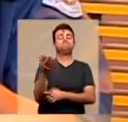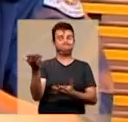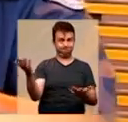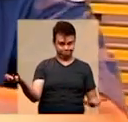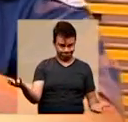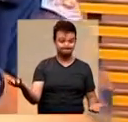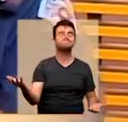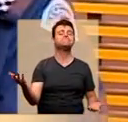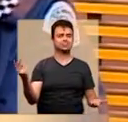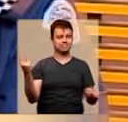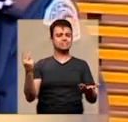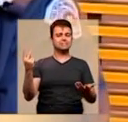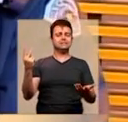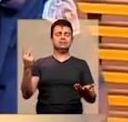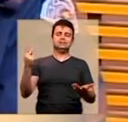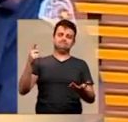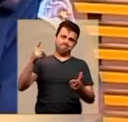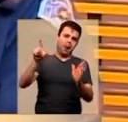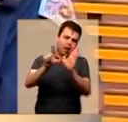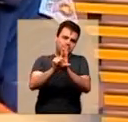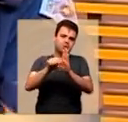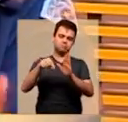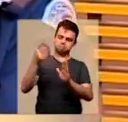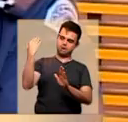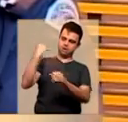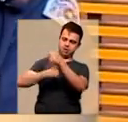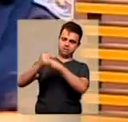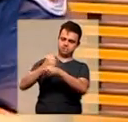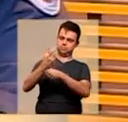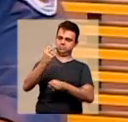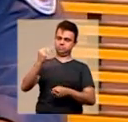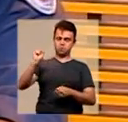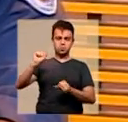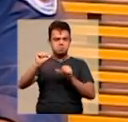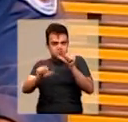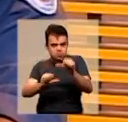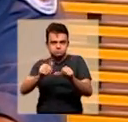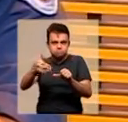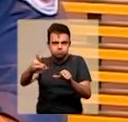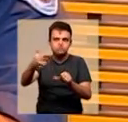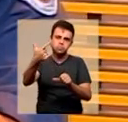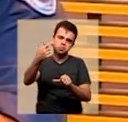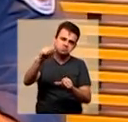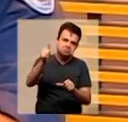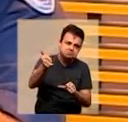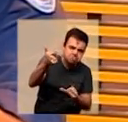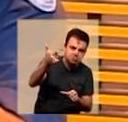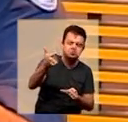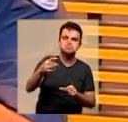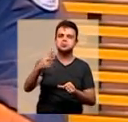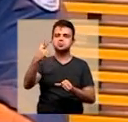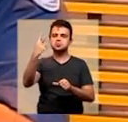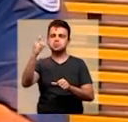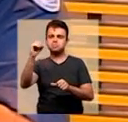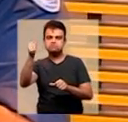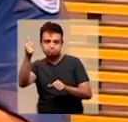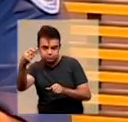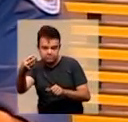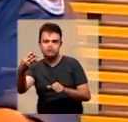a legislação ela foi alterada novamente, né? Então, em 2008, depois, posteriormente, foi em 2012 ou 2013.